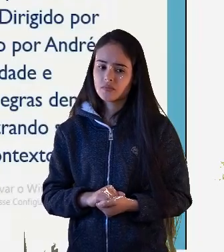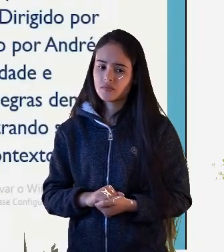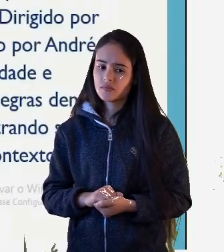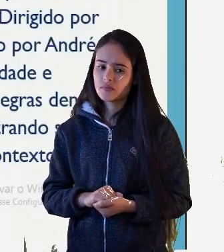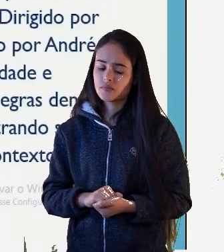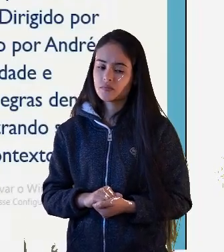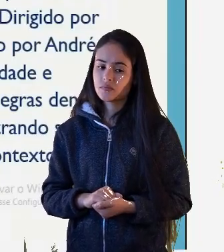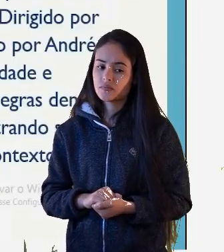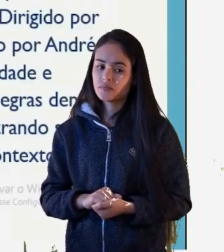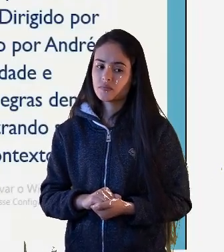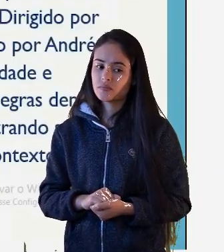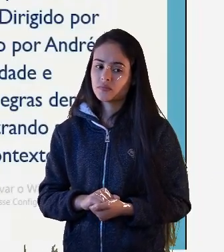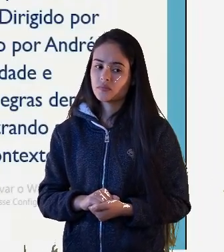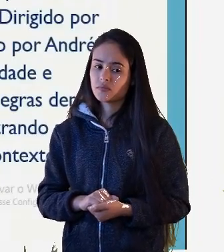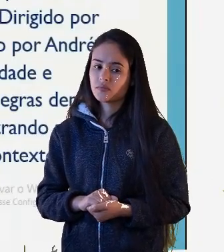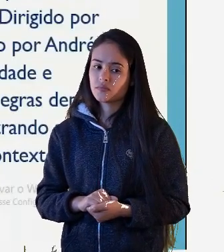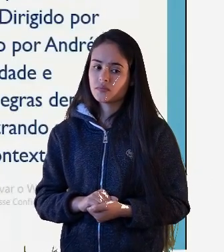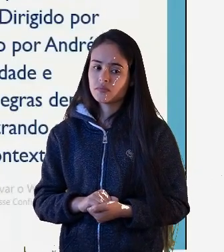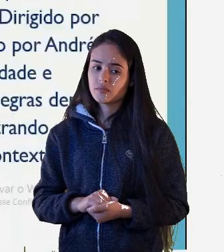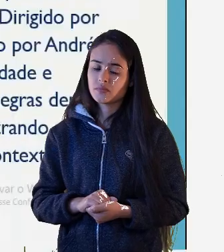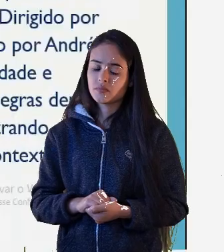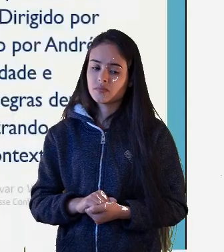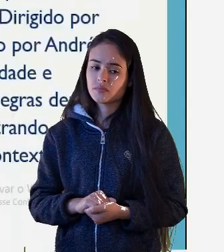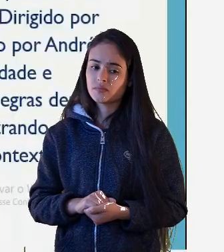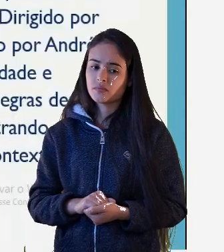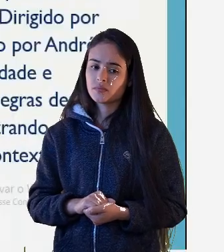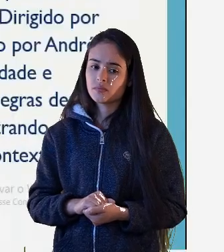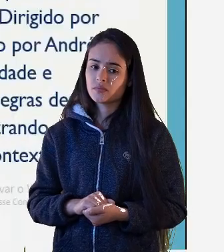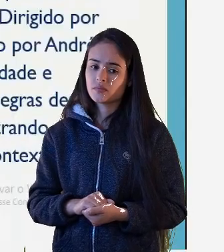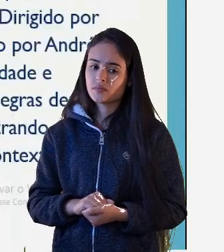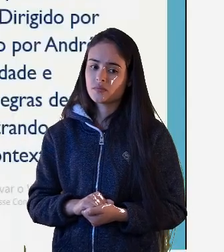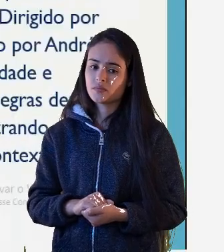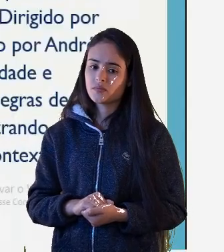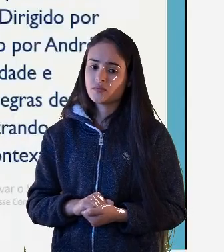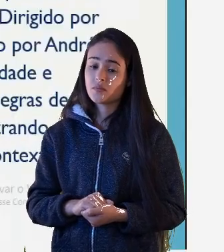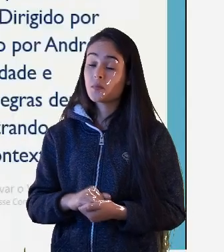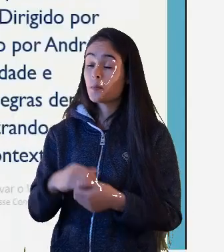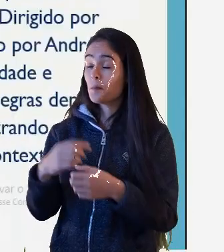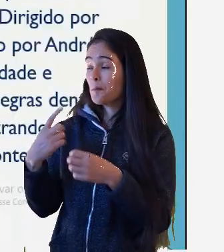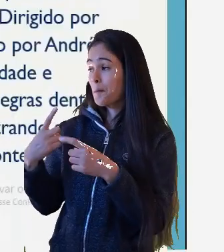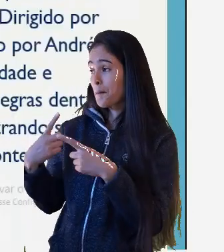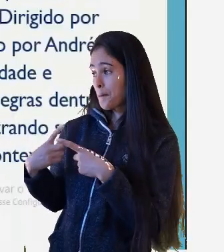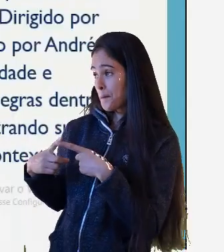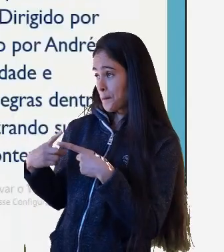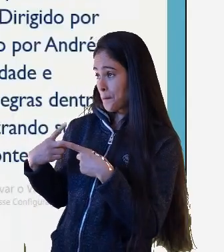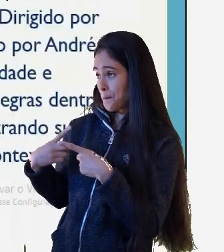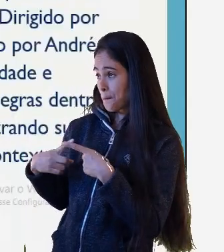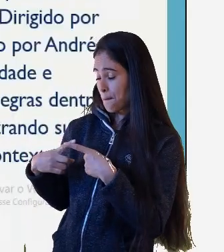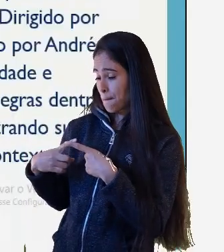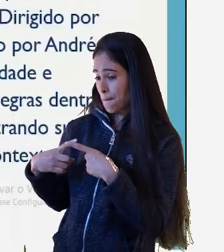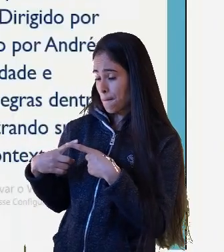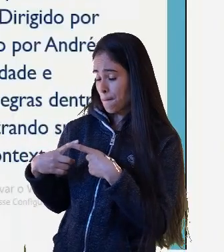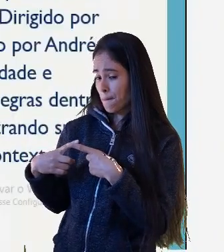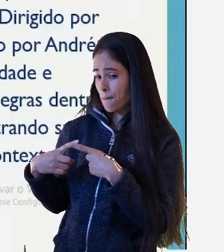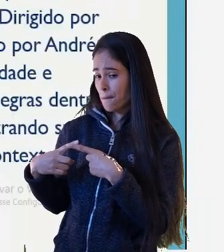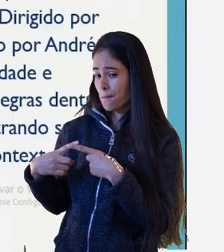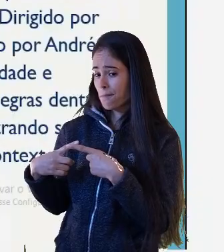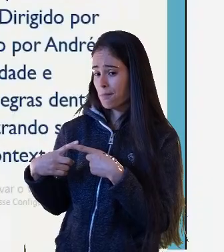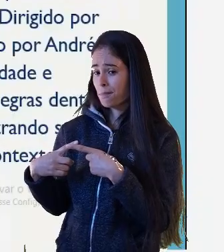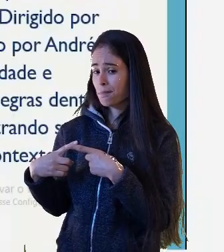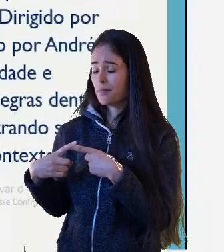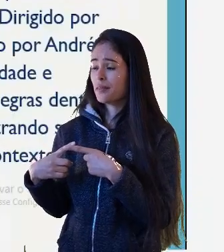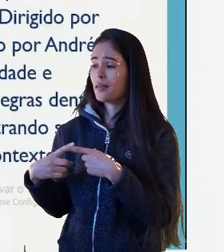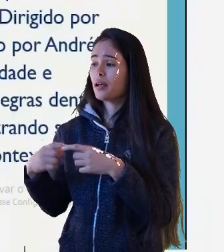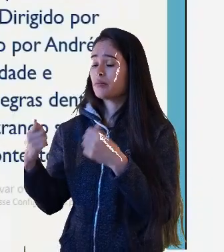não aderiram, as universidades de São Paulo não aderiram, né? Demoraram para aderir, elas insistiam em fazer os